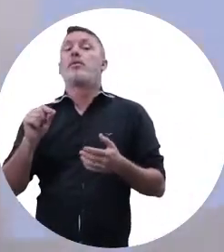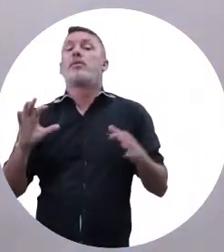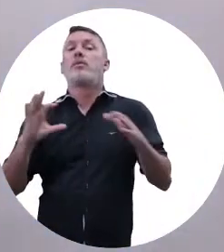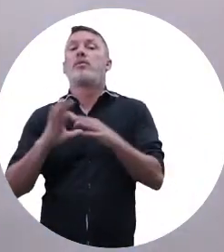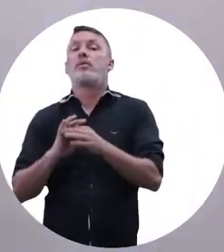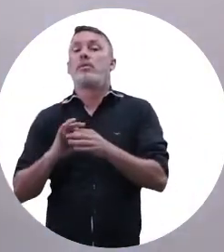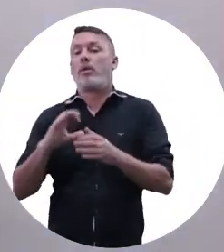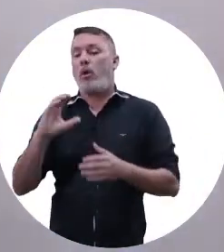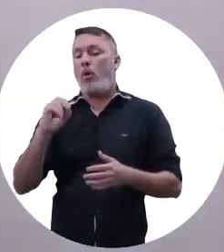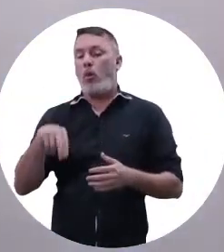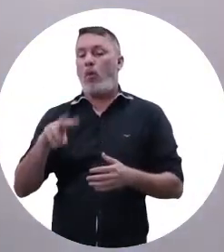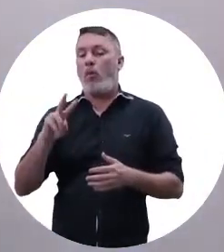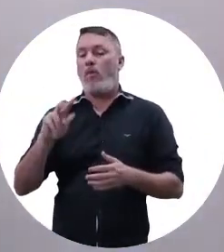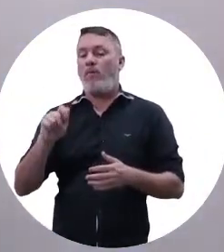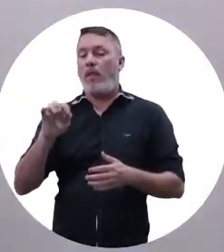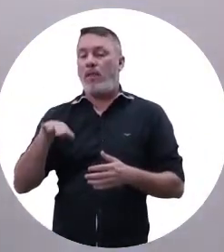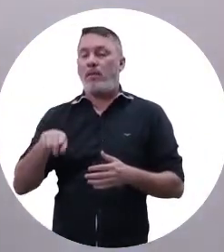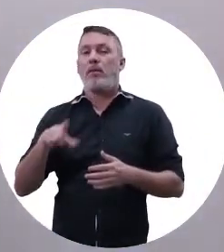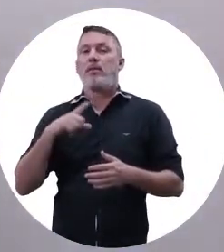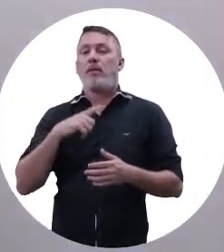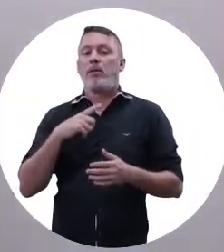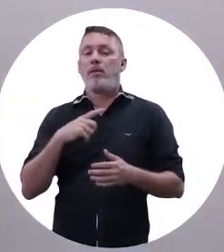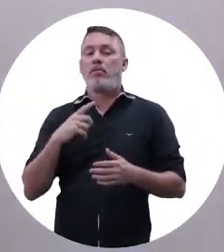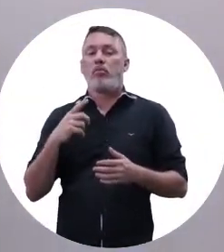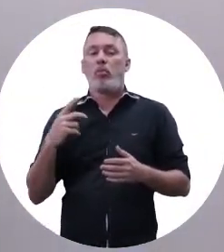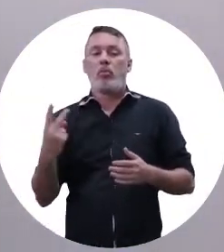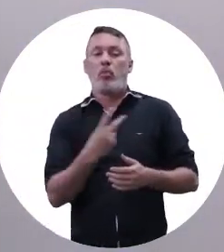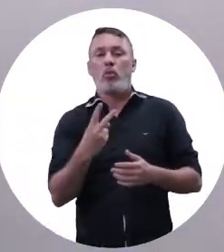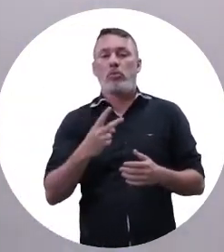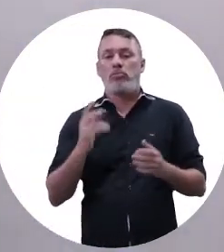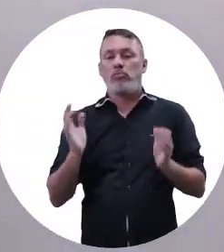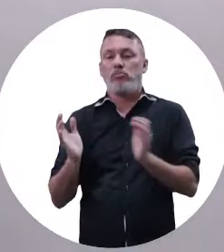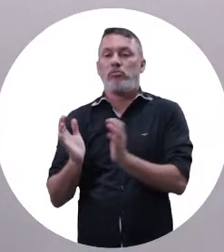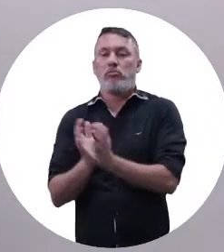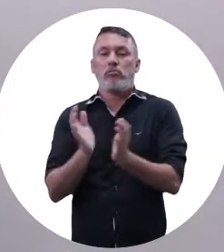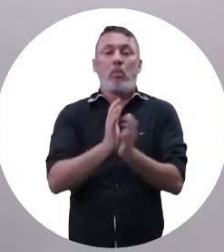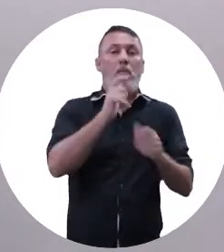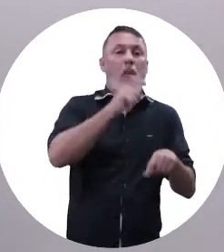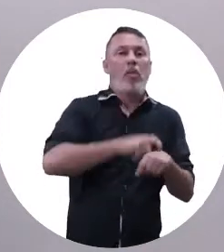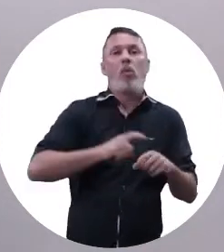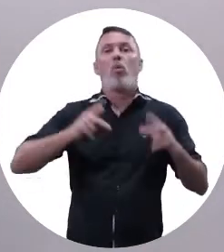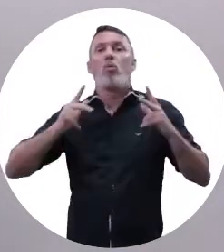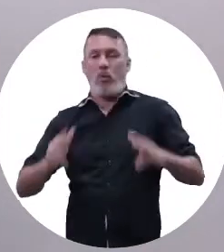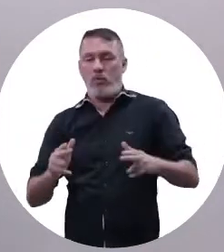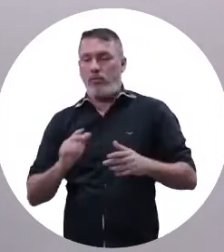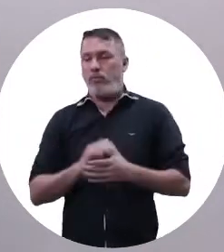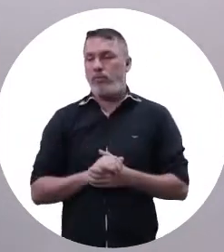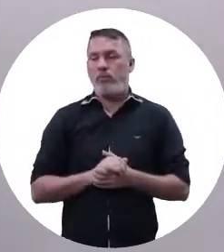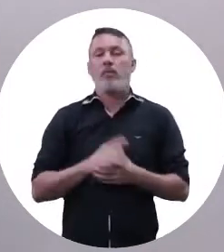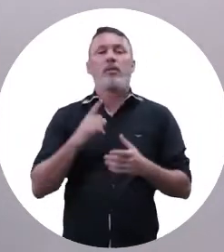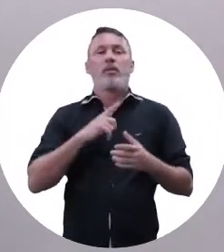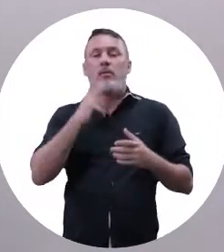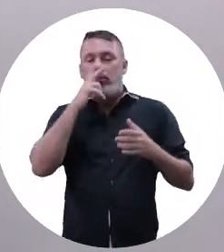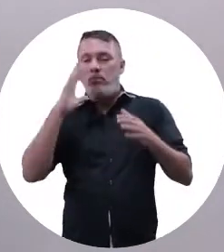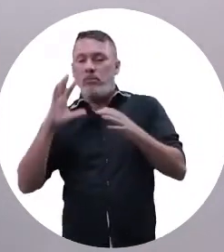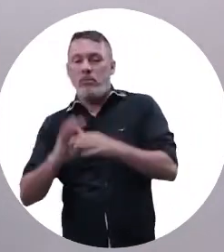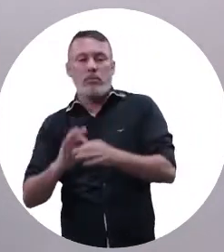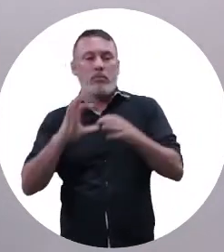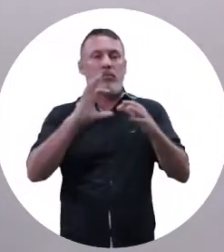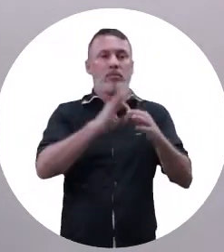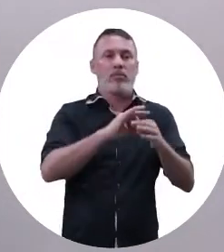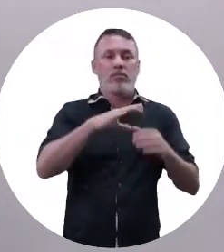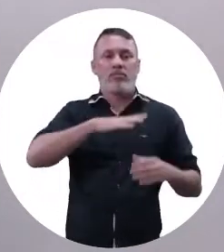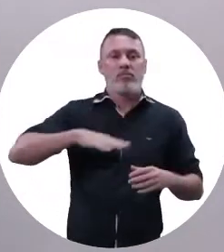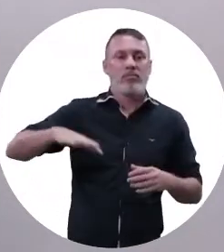Na ligação covalente, os dois adquirem os elétrons ao mesmo tempo, ou seja, eles